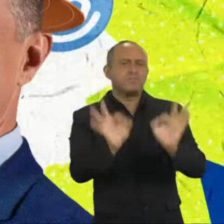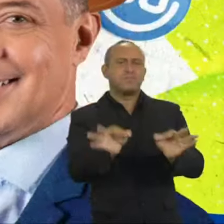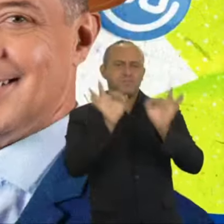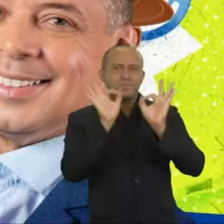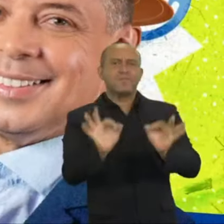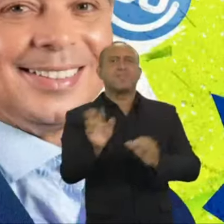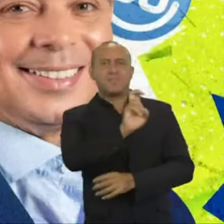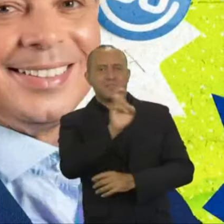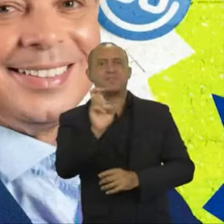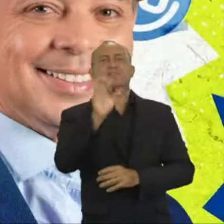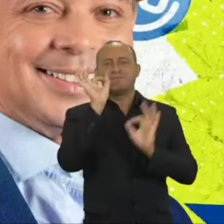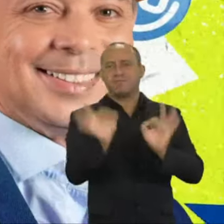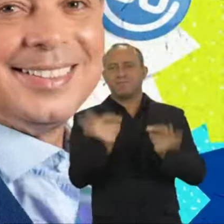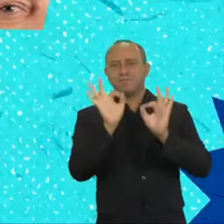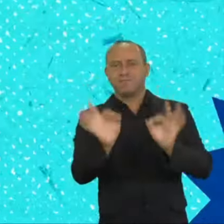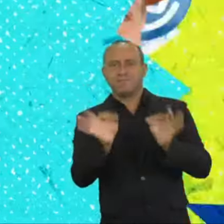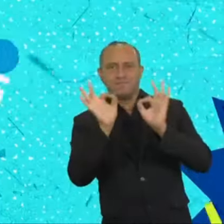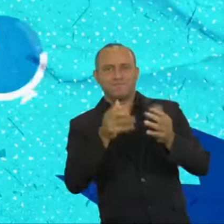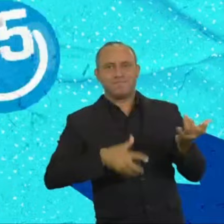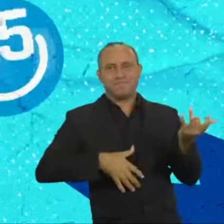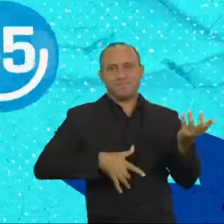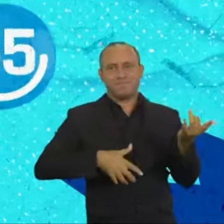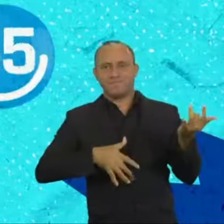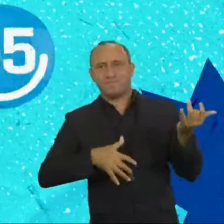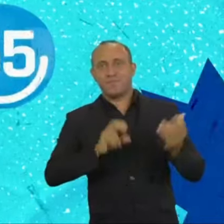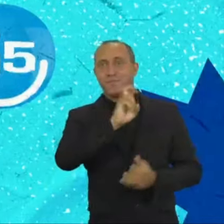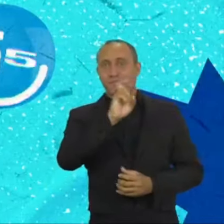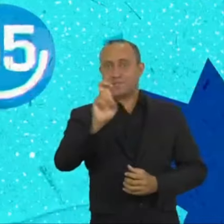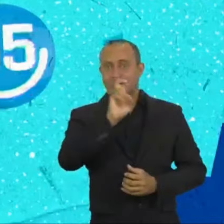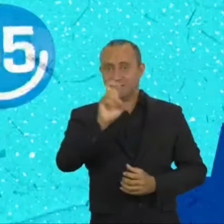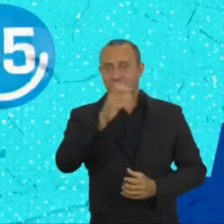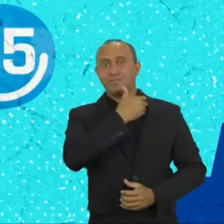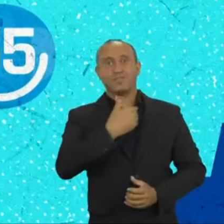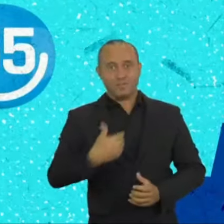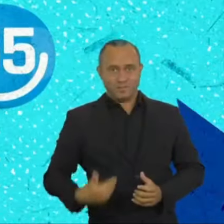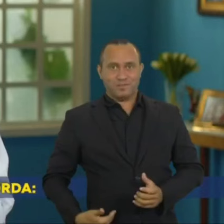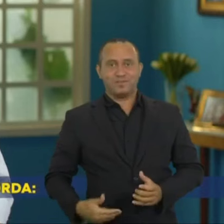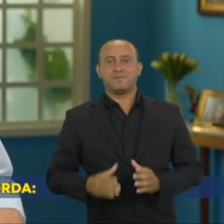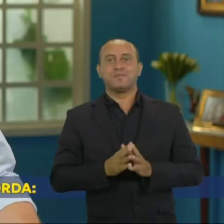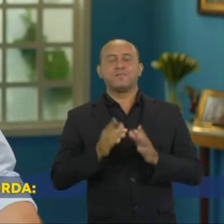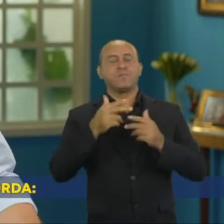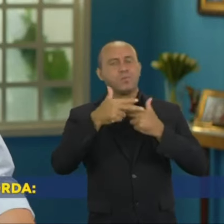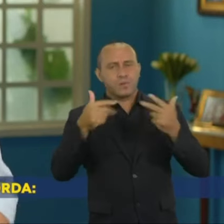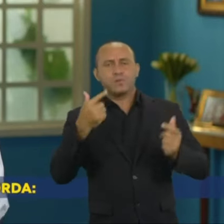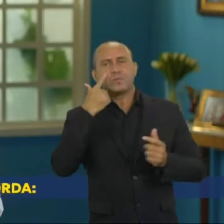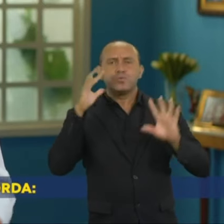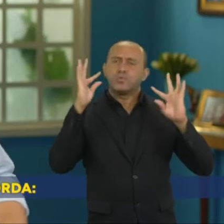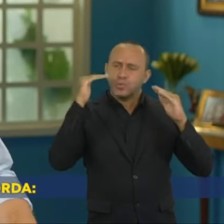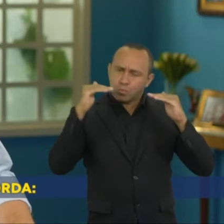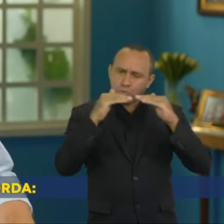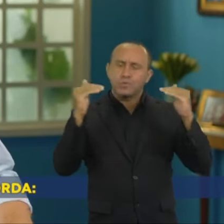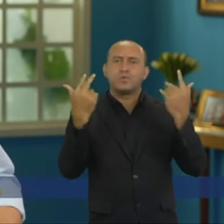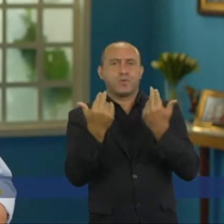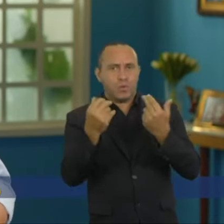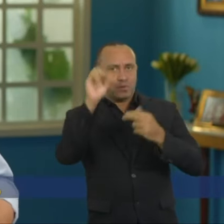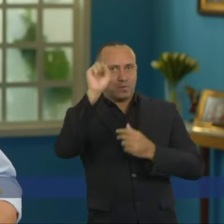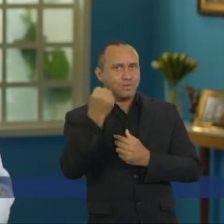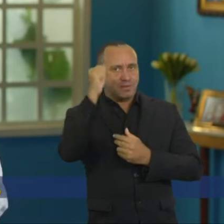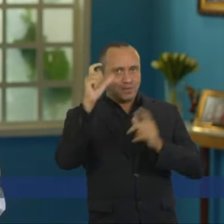5-5. Eu também voto no Fábio, nesse eu já tô decidido. Fábio, governador. Numa coisa, todo mundo